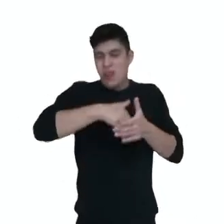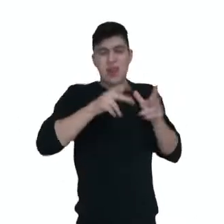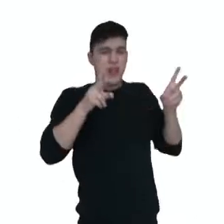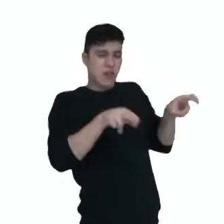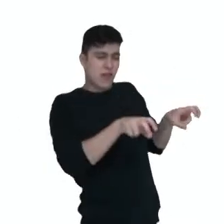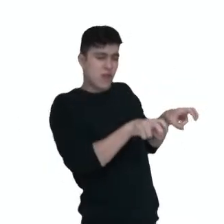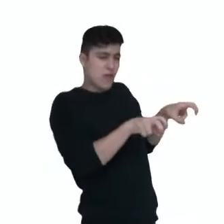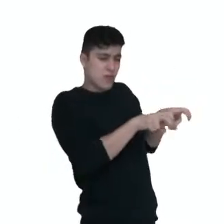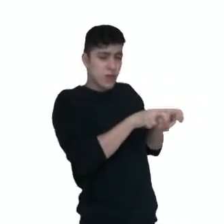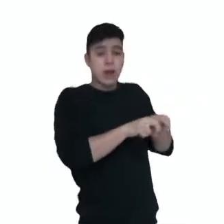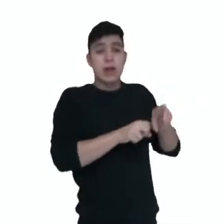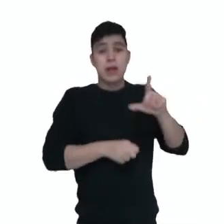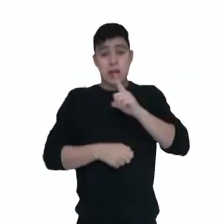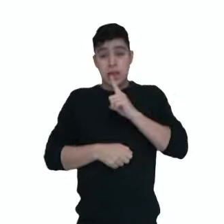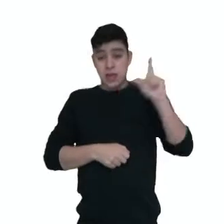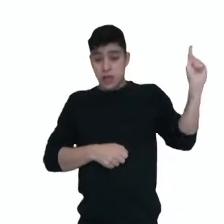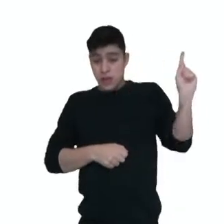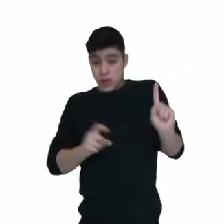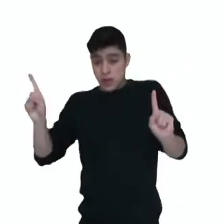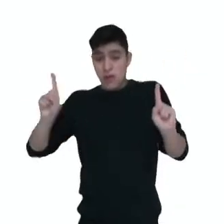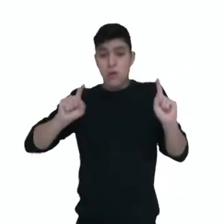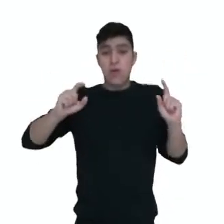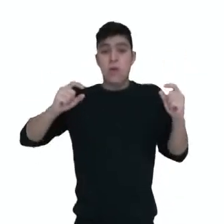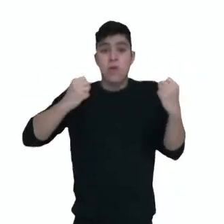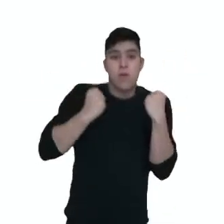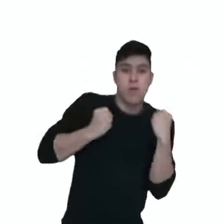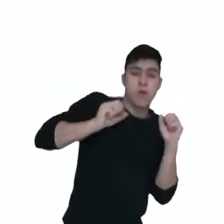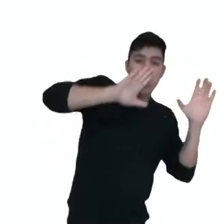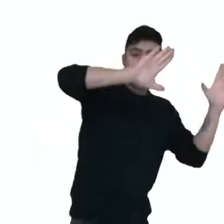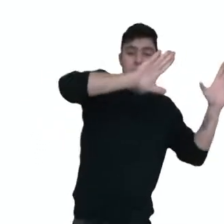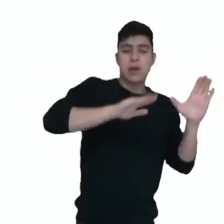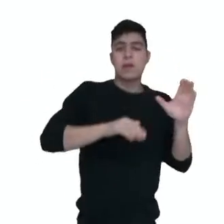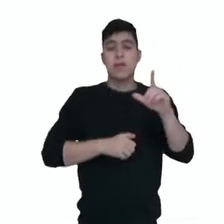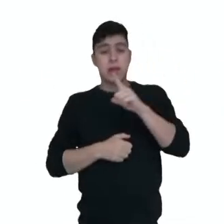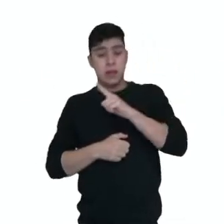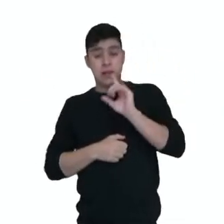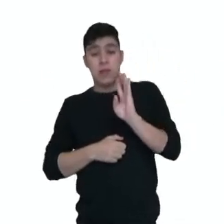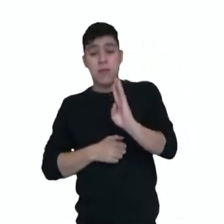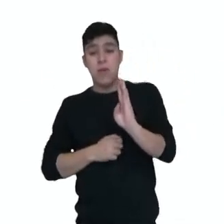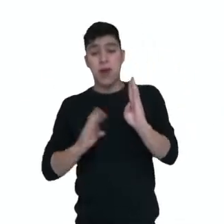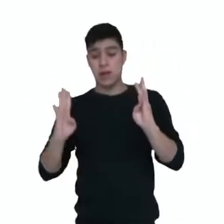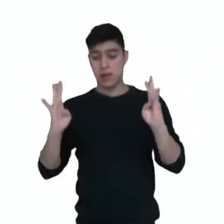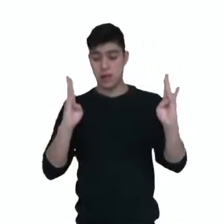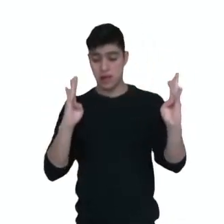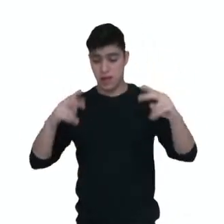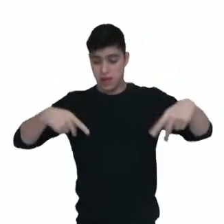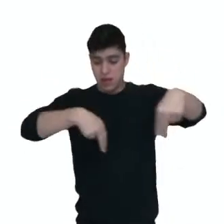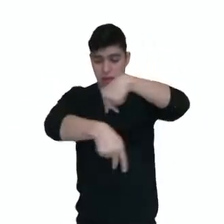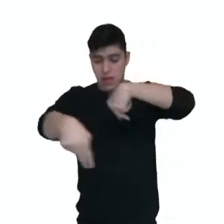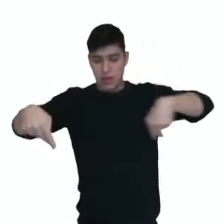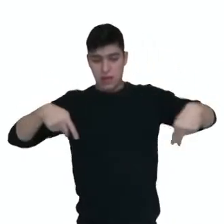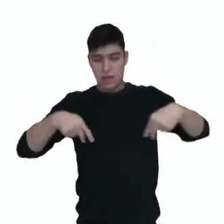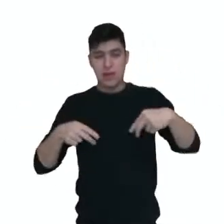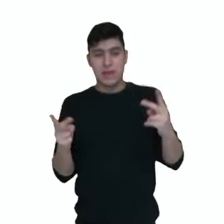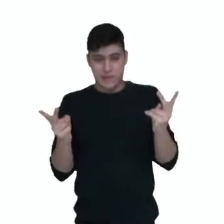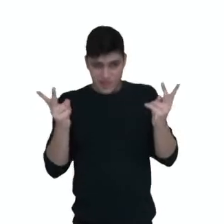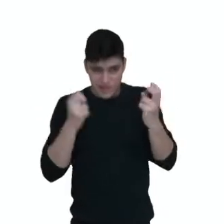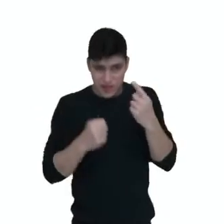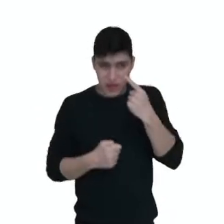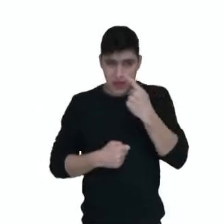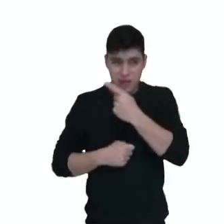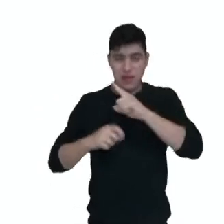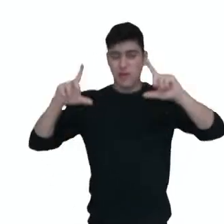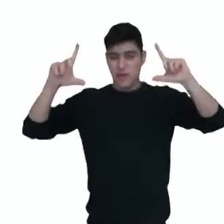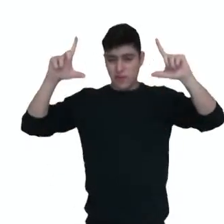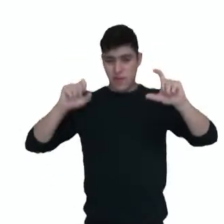um goleiro e 4 na linha. Então, observem essa foto aqui. Então, a gente consegue verificar